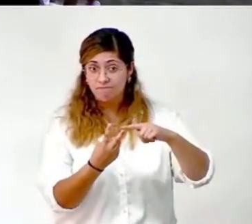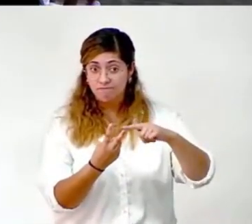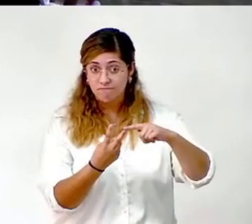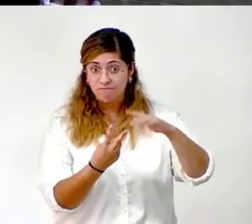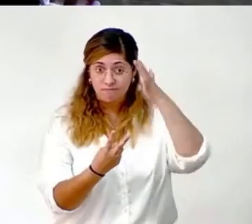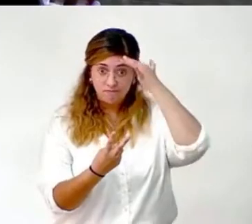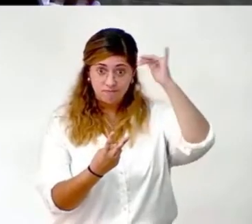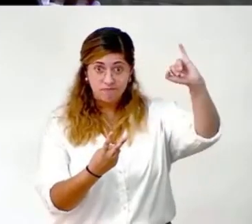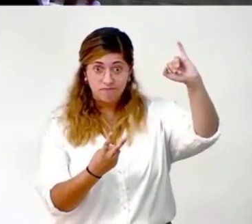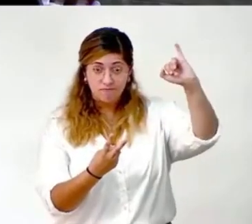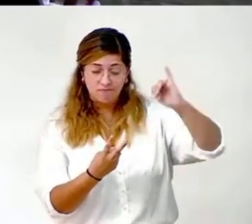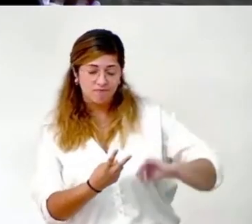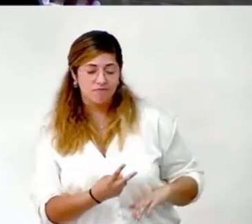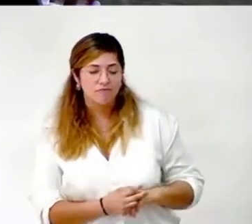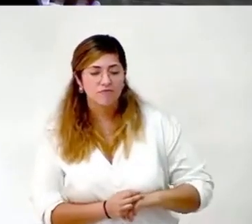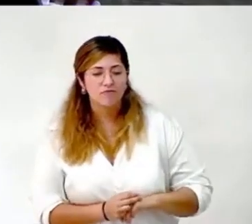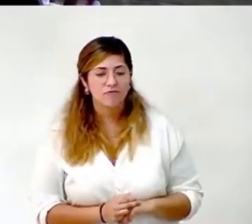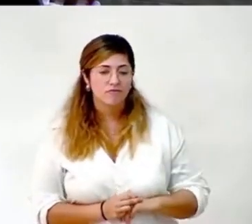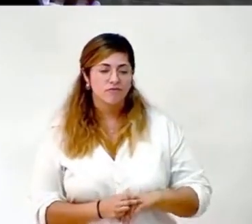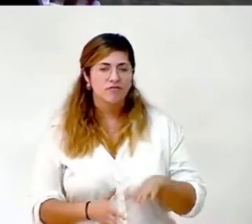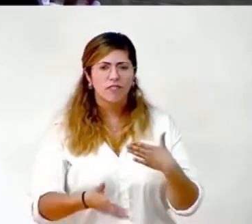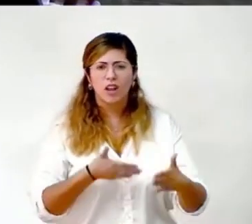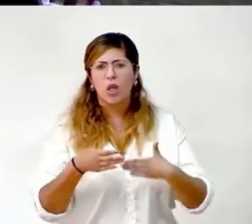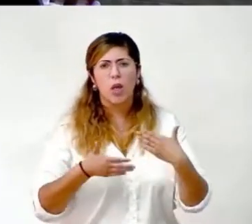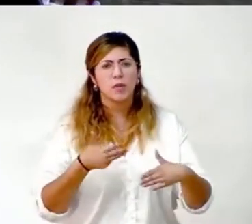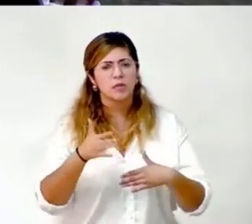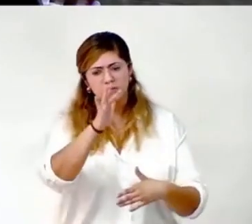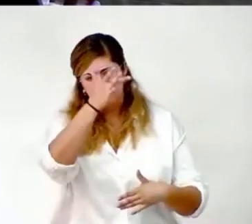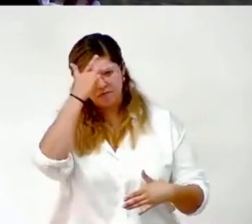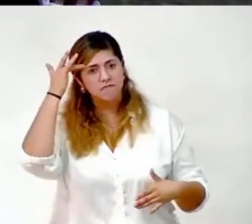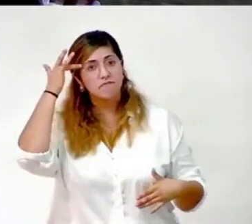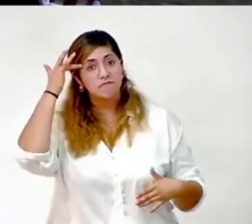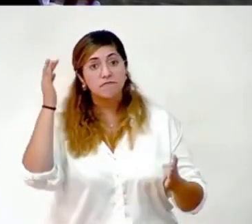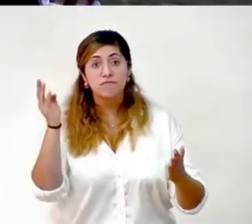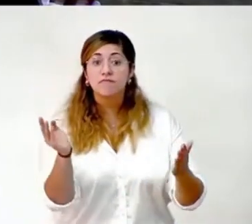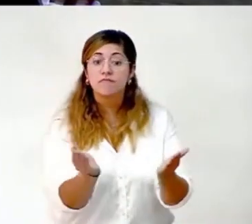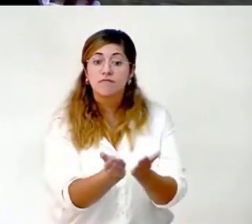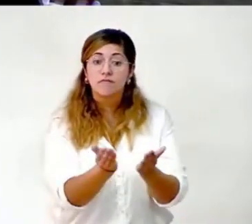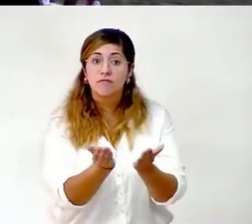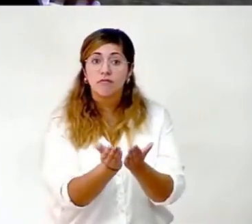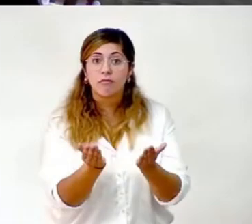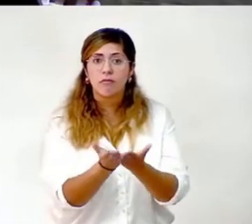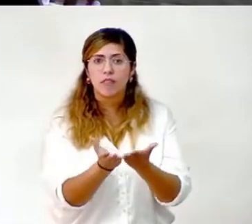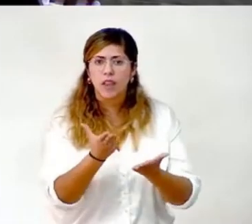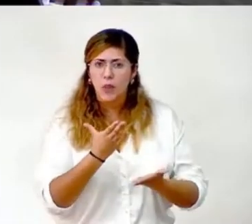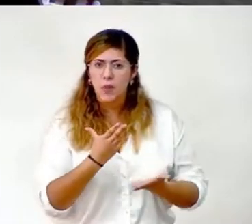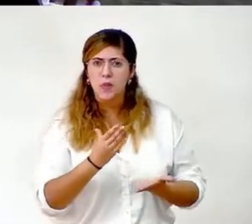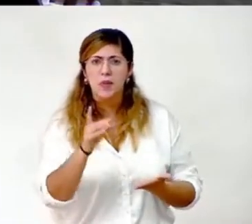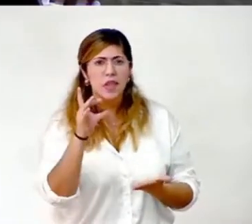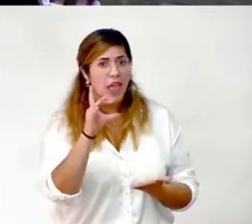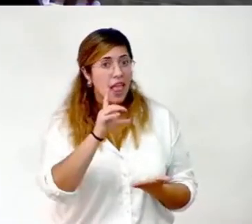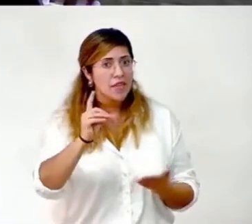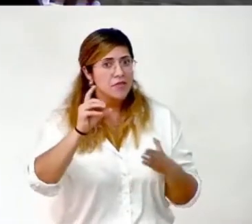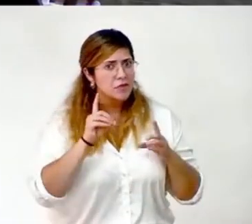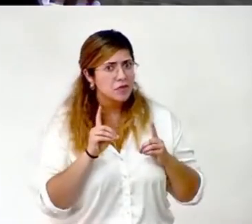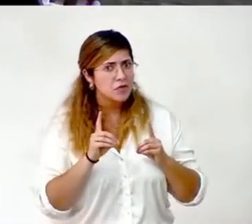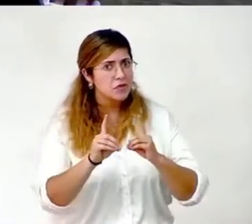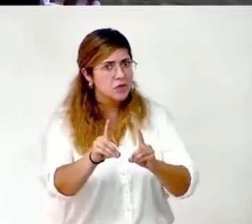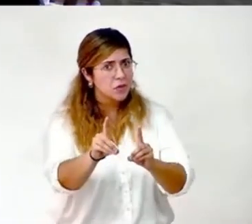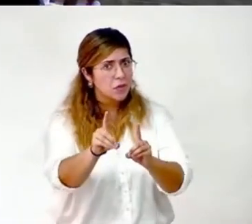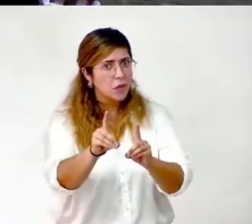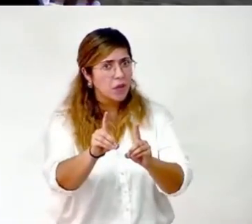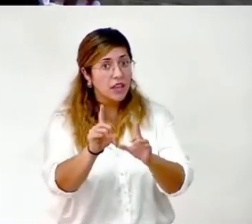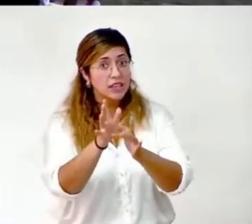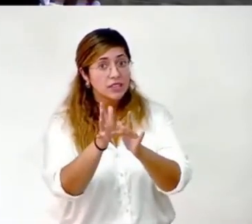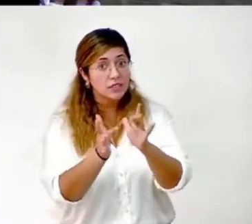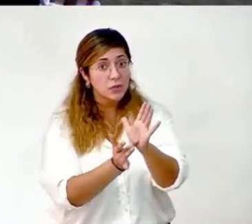irrefutáveis para todos aqueles que são cristãos, filhos de Deus, discípulos de Cristo, a